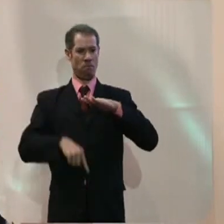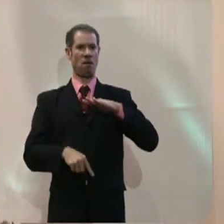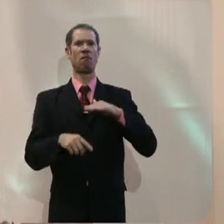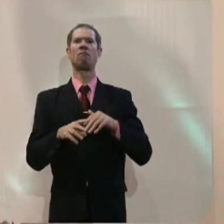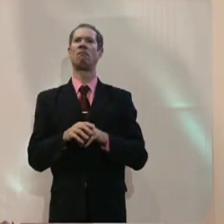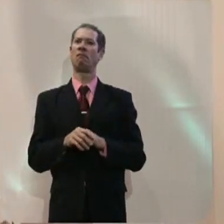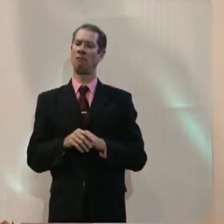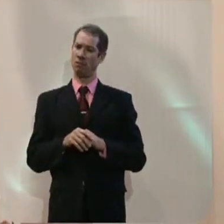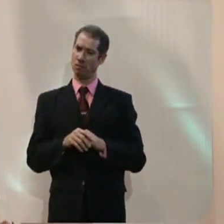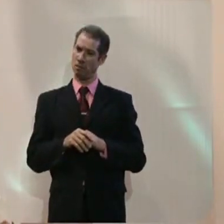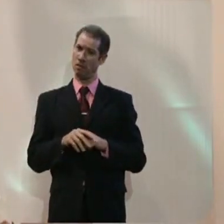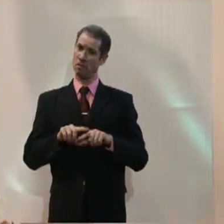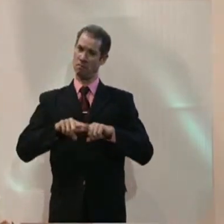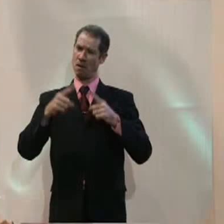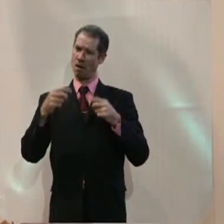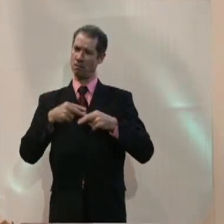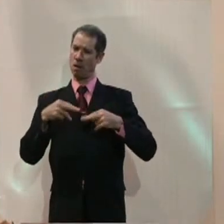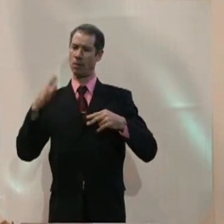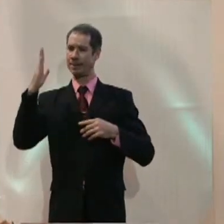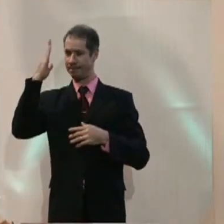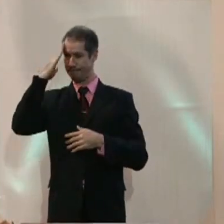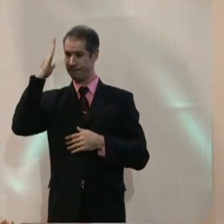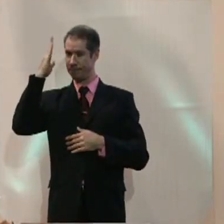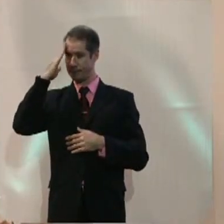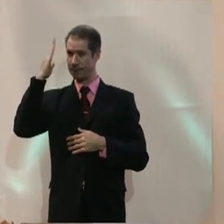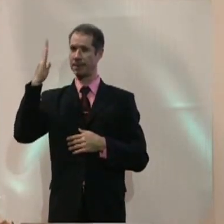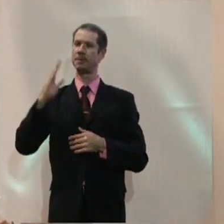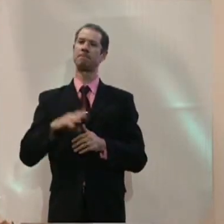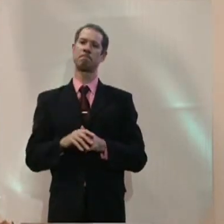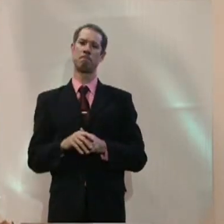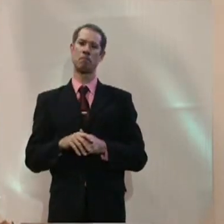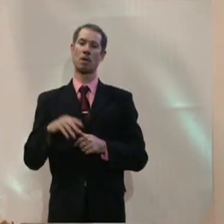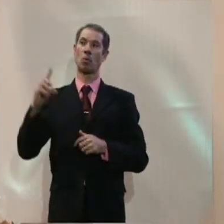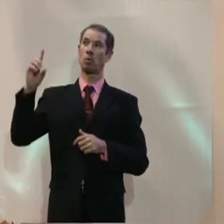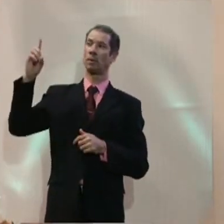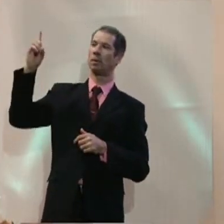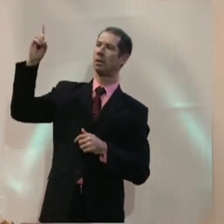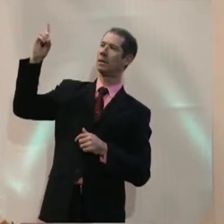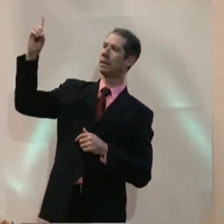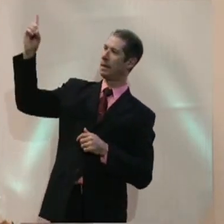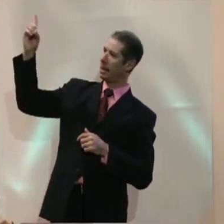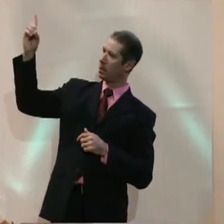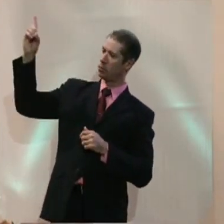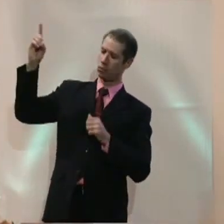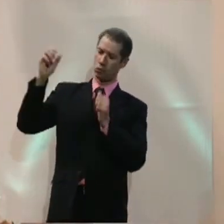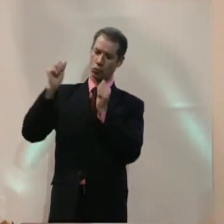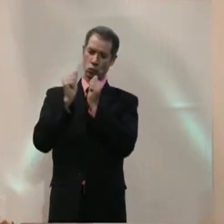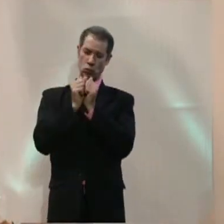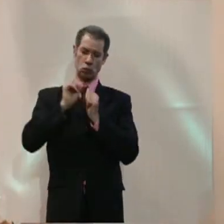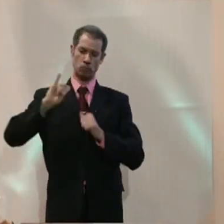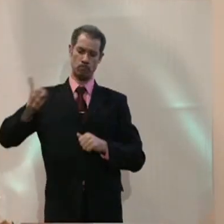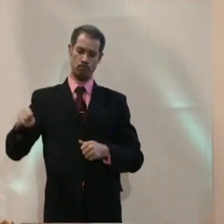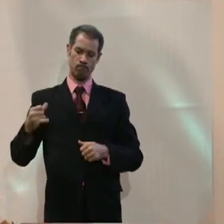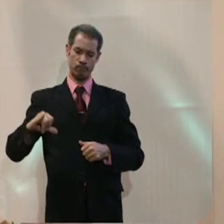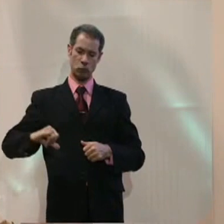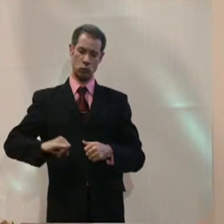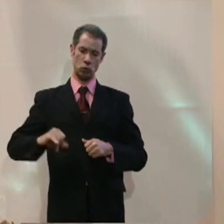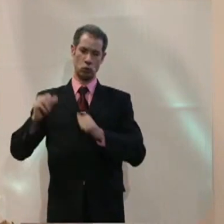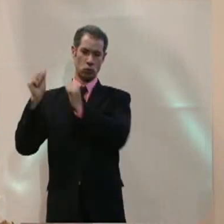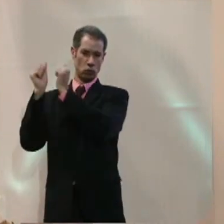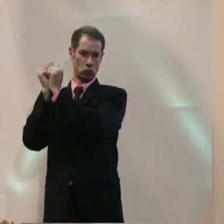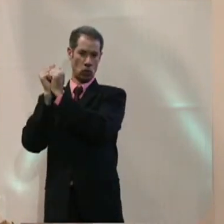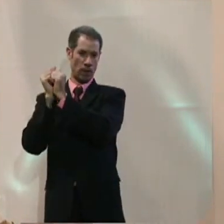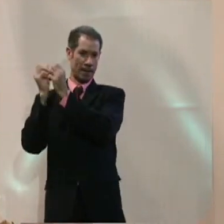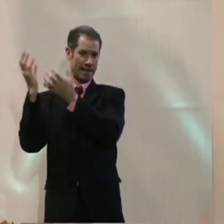isso. Mas uma coisa eu sei. O Deus que estava com Jó é o Deus que quer estar